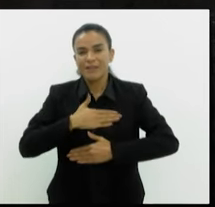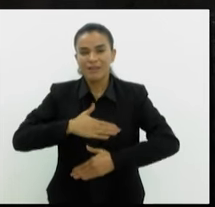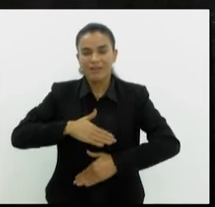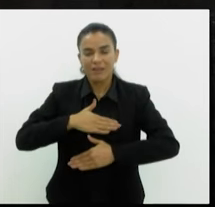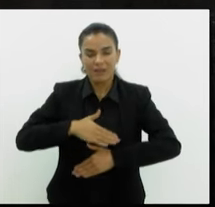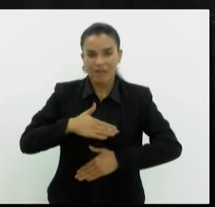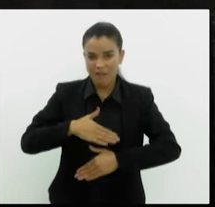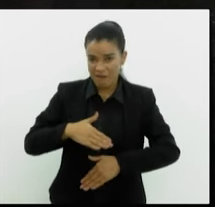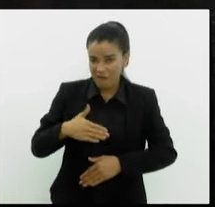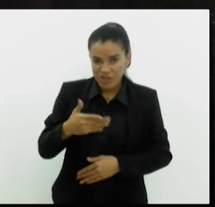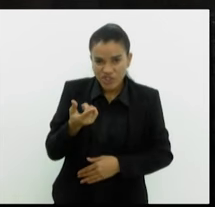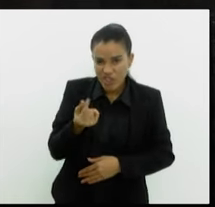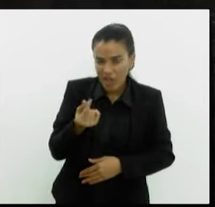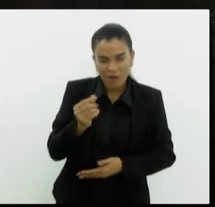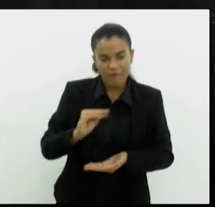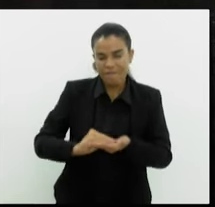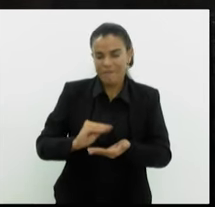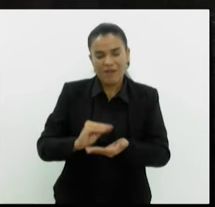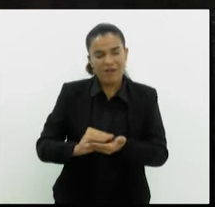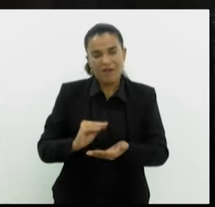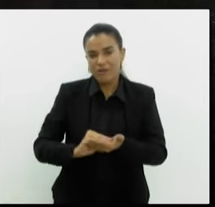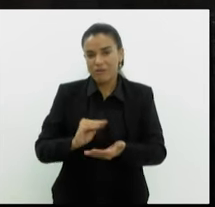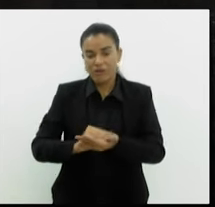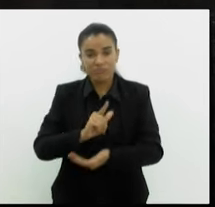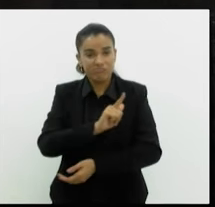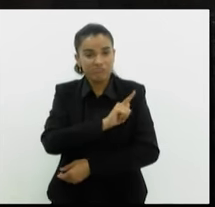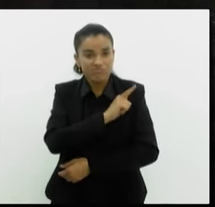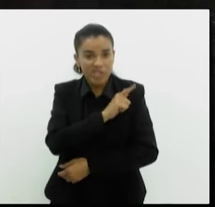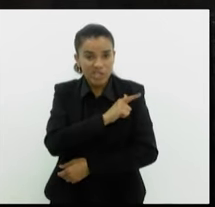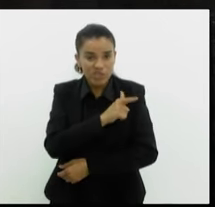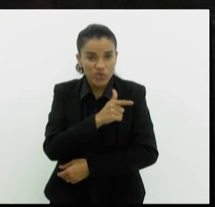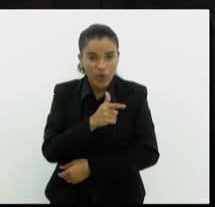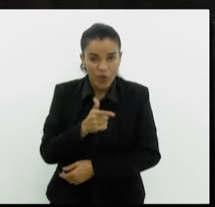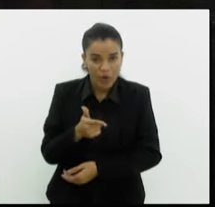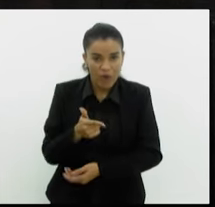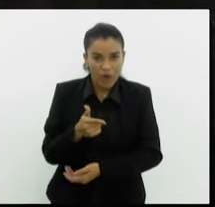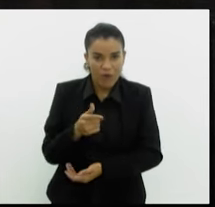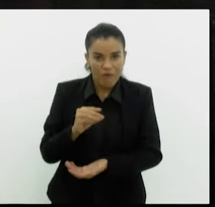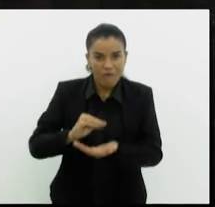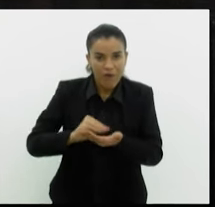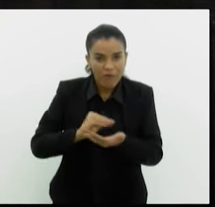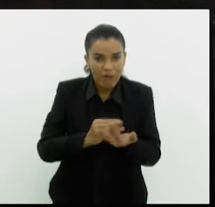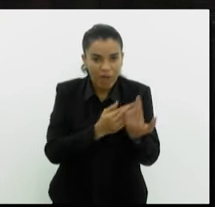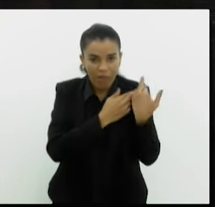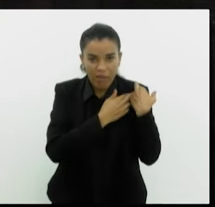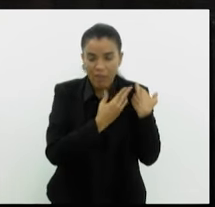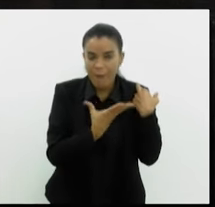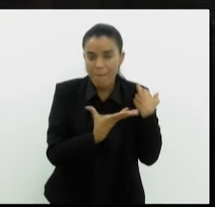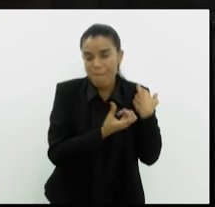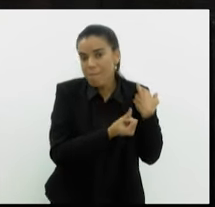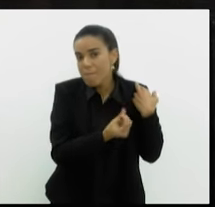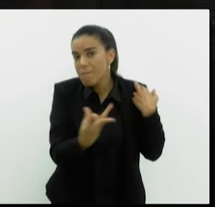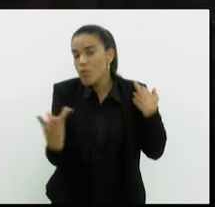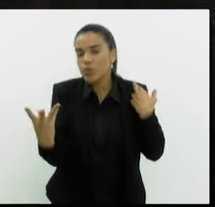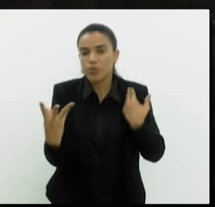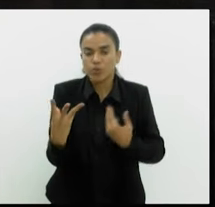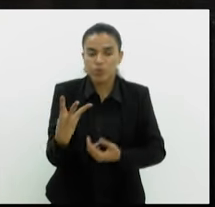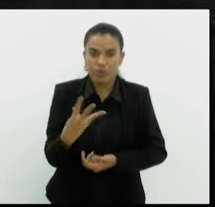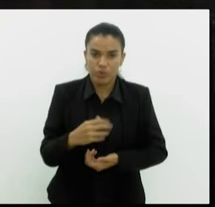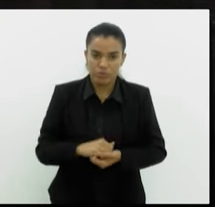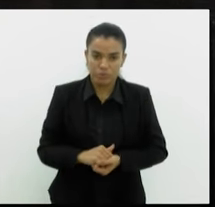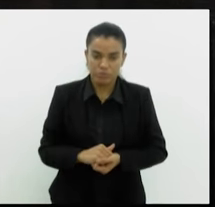não falta. Gestor incompetente é que não falta, deputado Átila Nunes. Tem a rodo, para